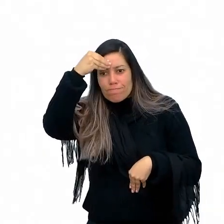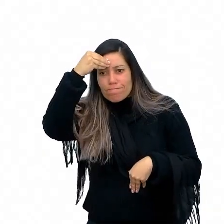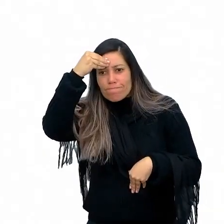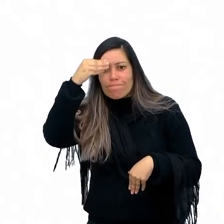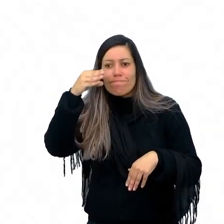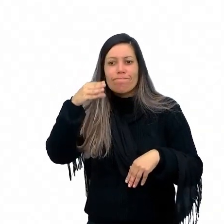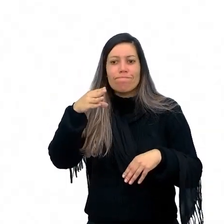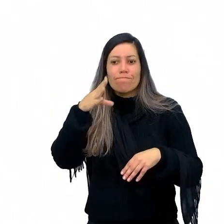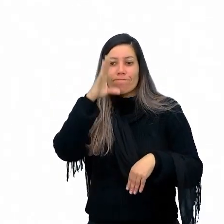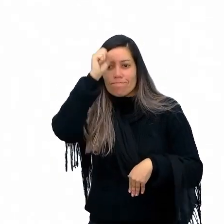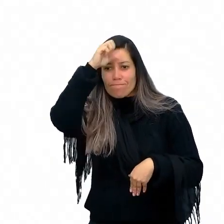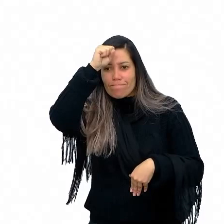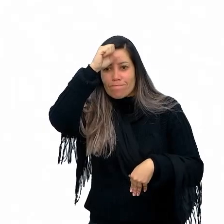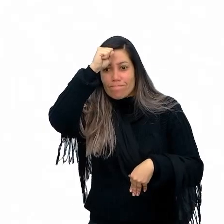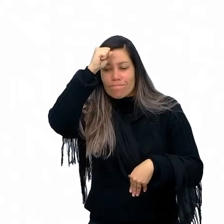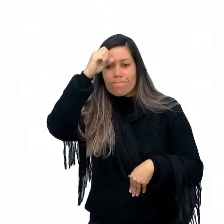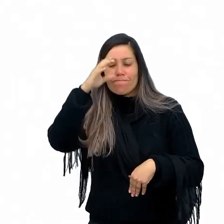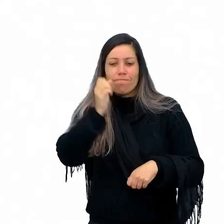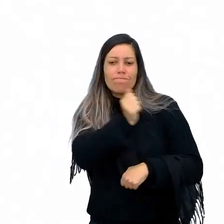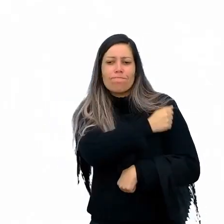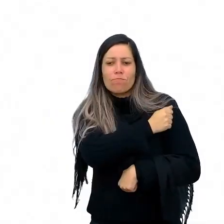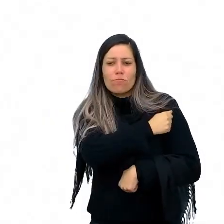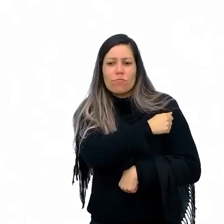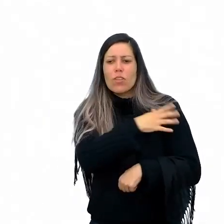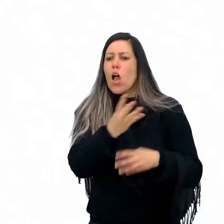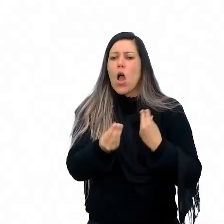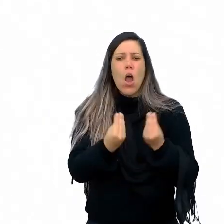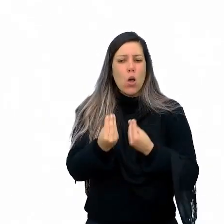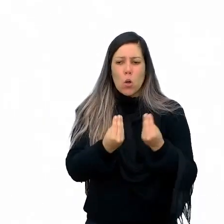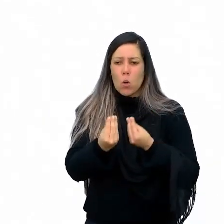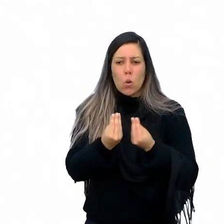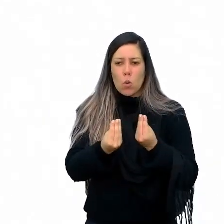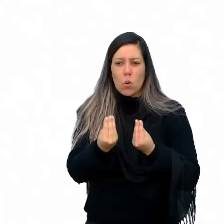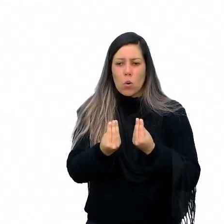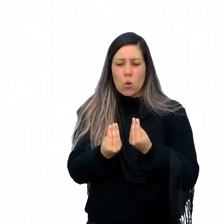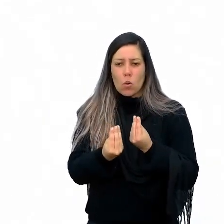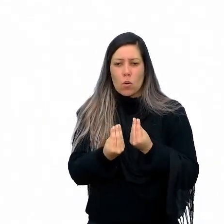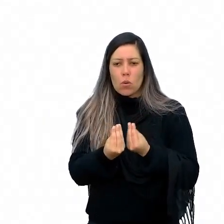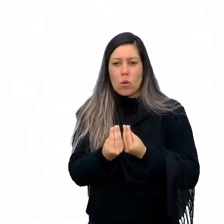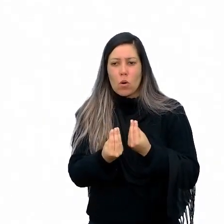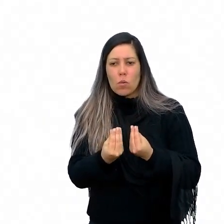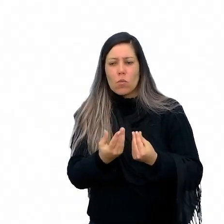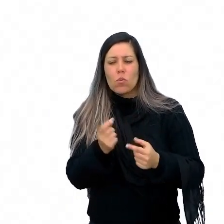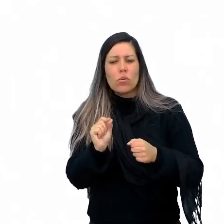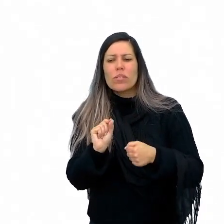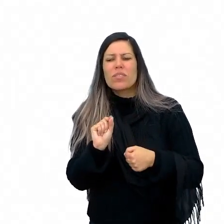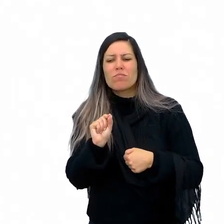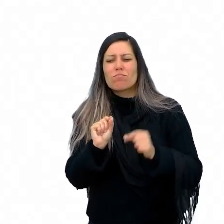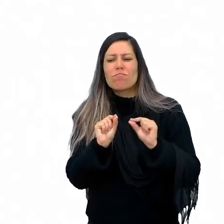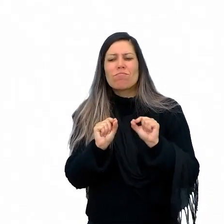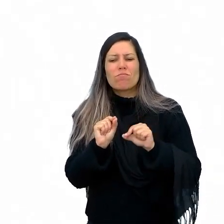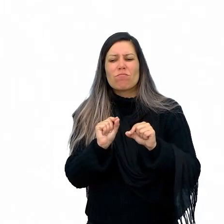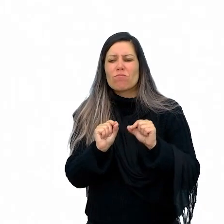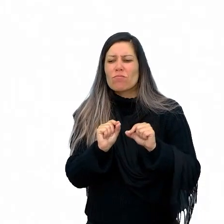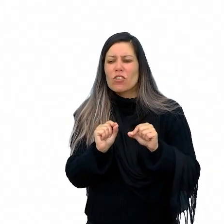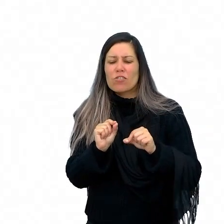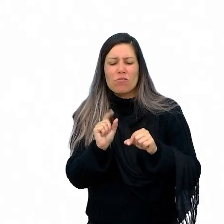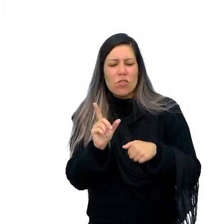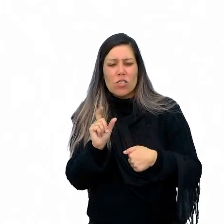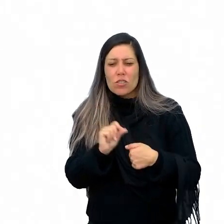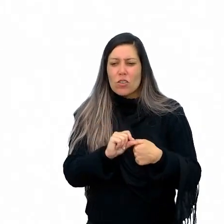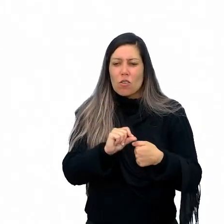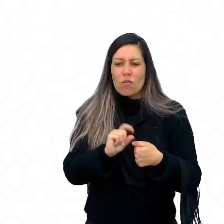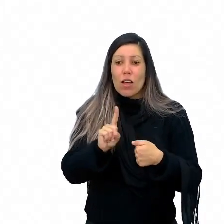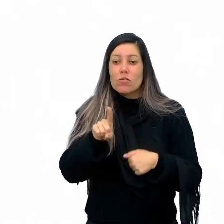conhecimento eu mobilizo nesse momento? Eu me deparo com conteúdo. O que eu faço logo no instante